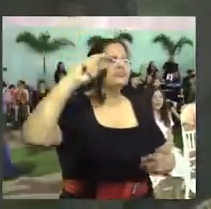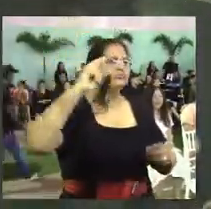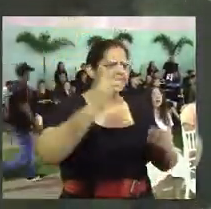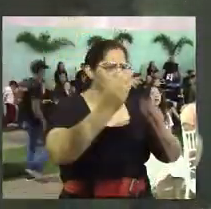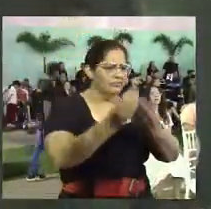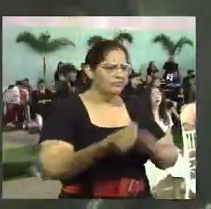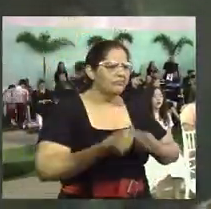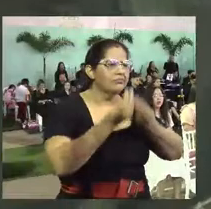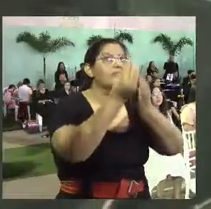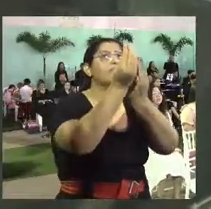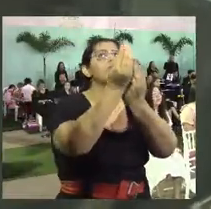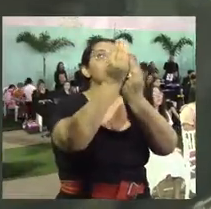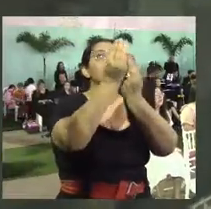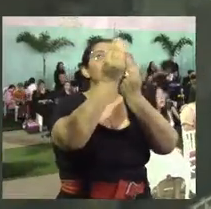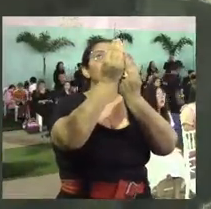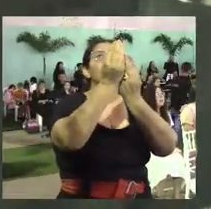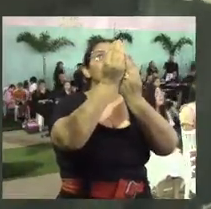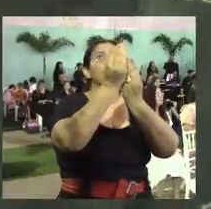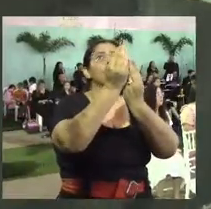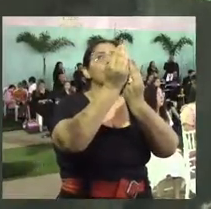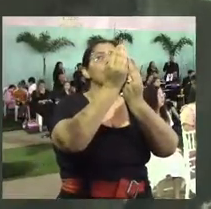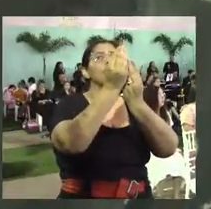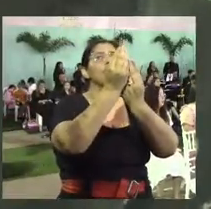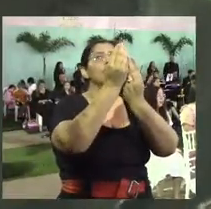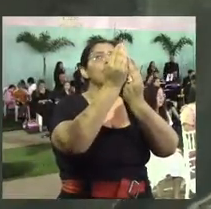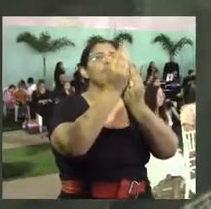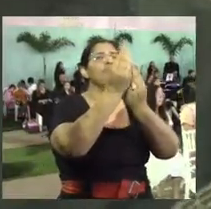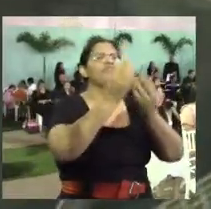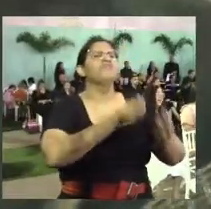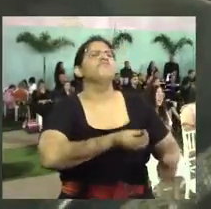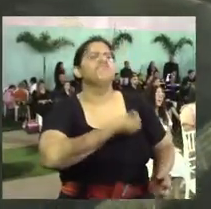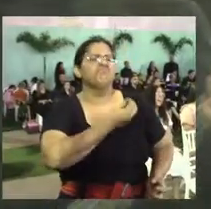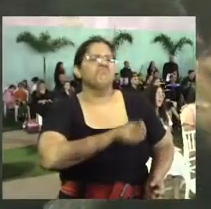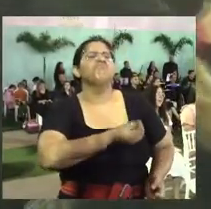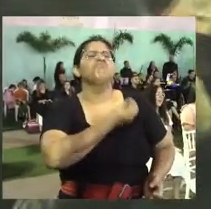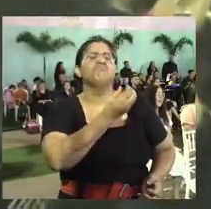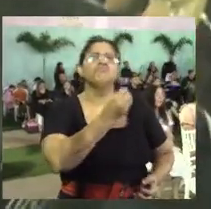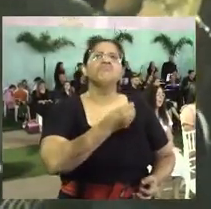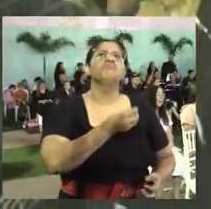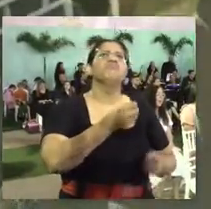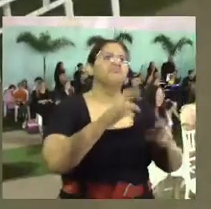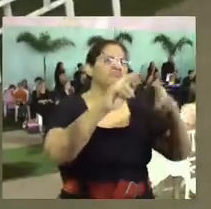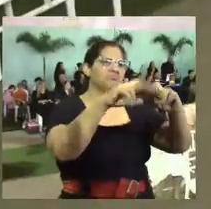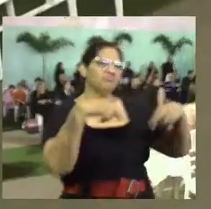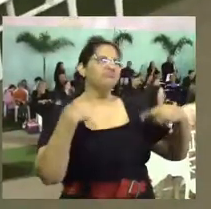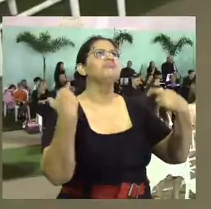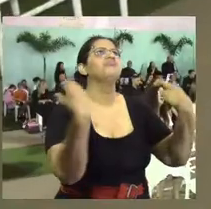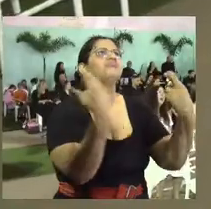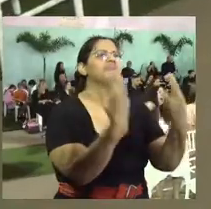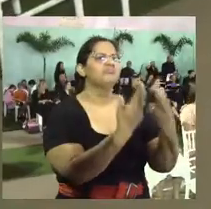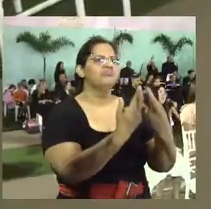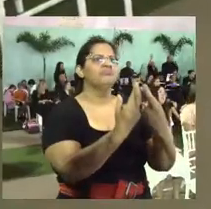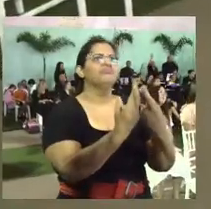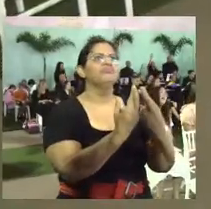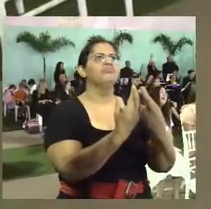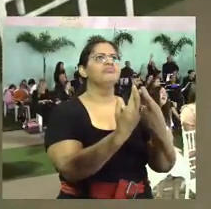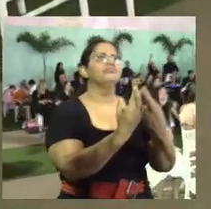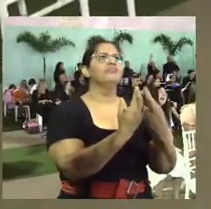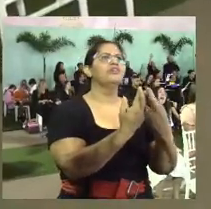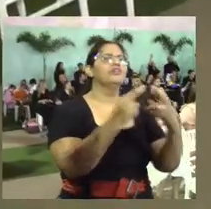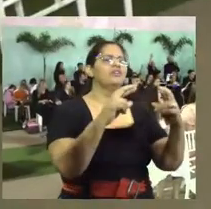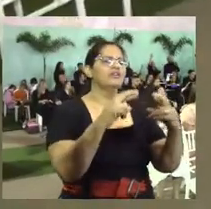te entregamos nosso viver rei dos reis